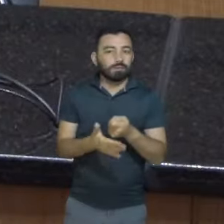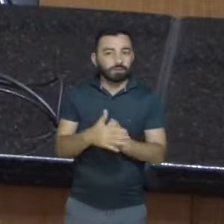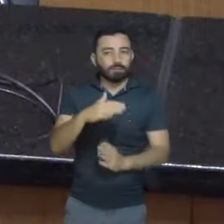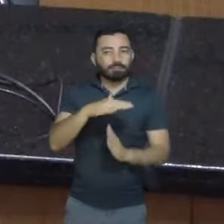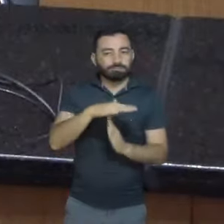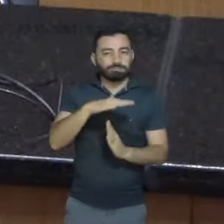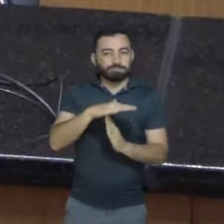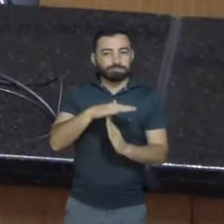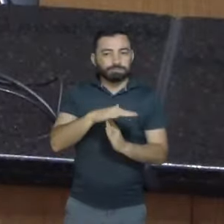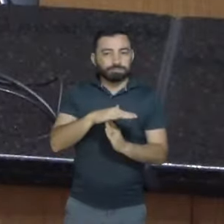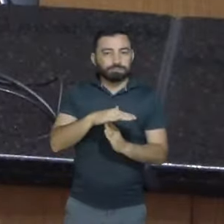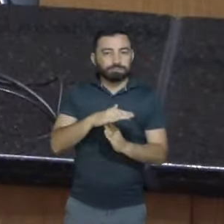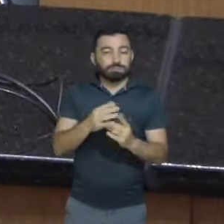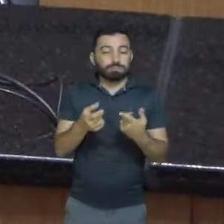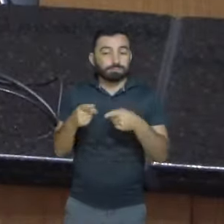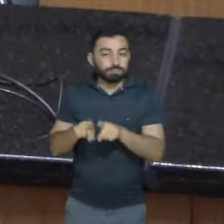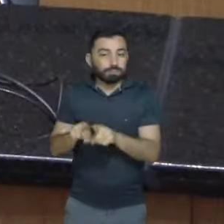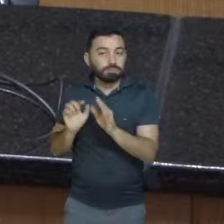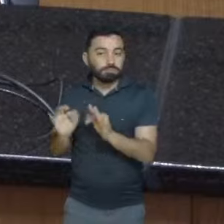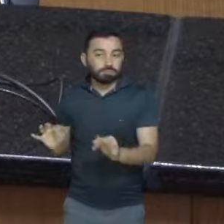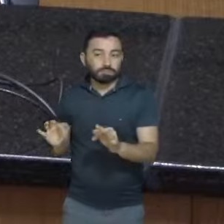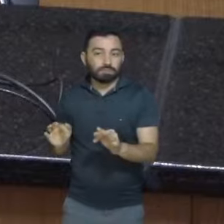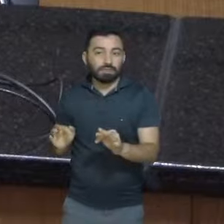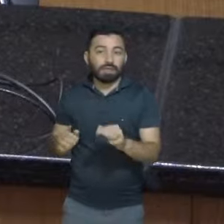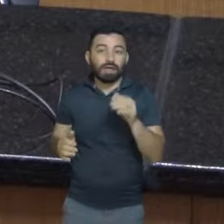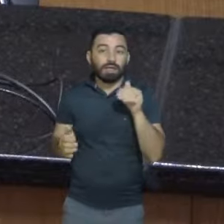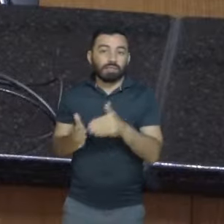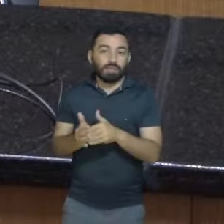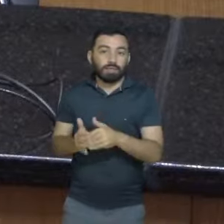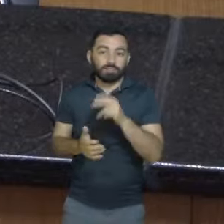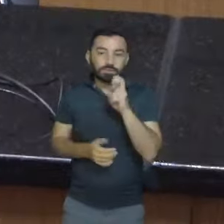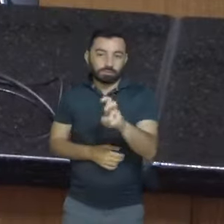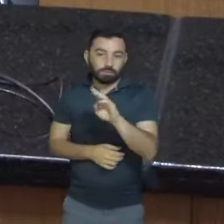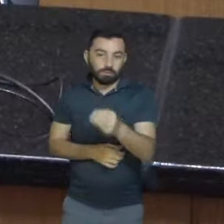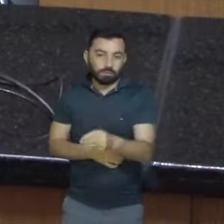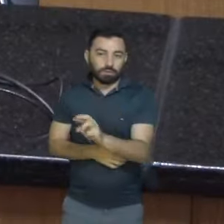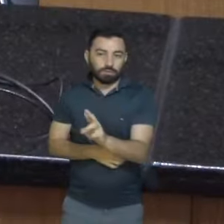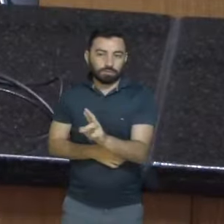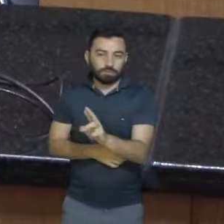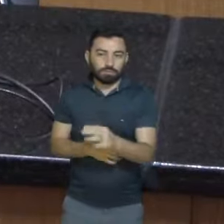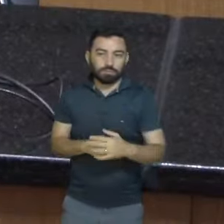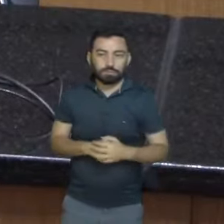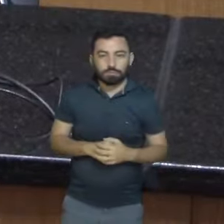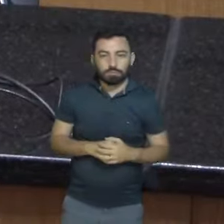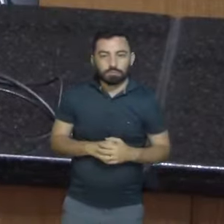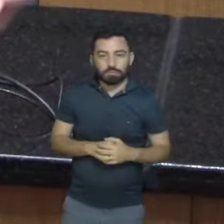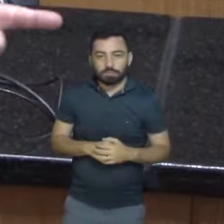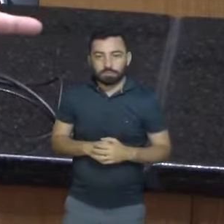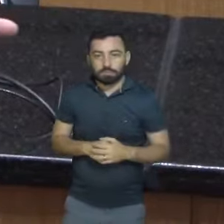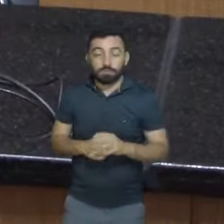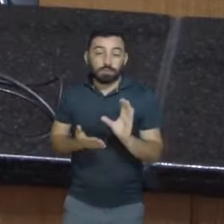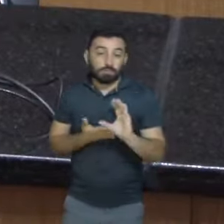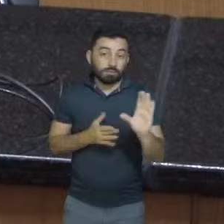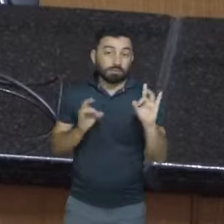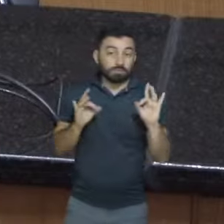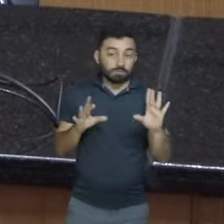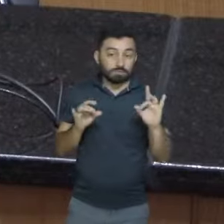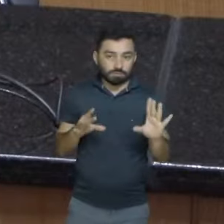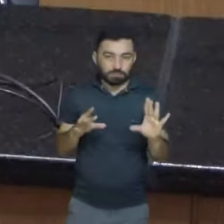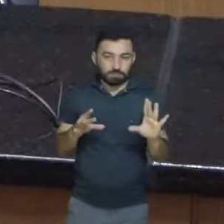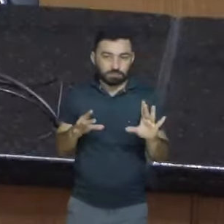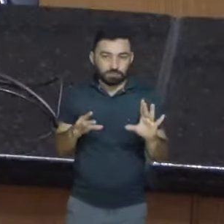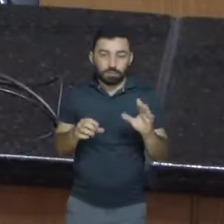teto de convênios simplificados será de até 5 milhões de reais. Pois bem, nas transferências especiais, no caso